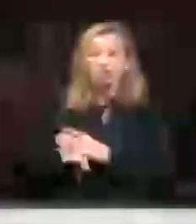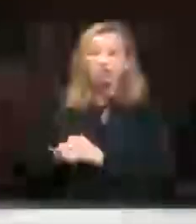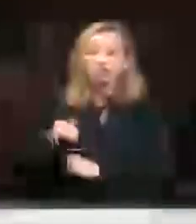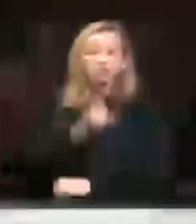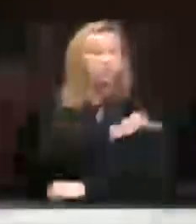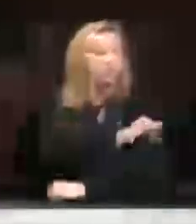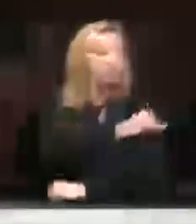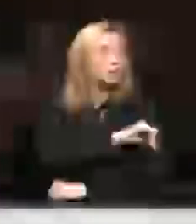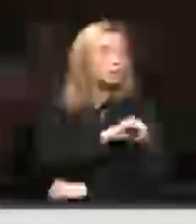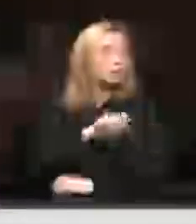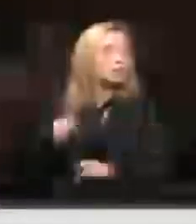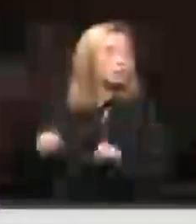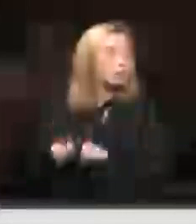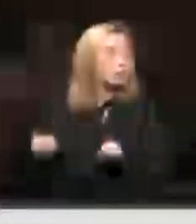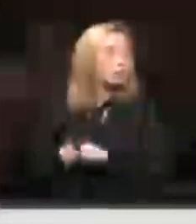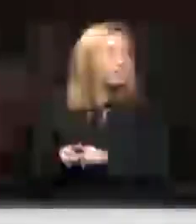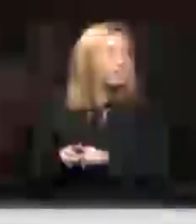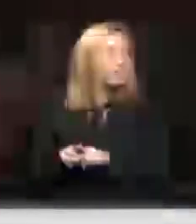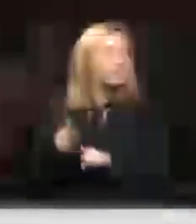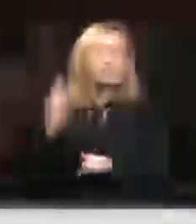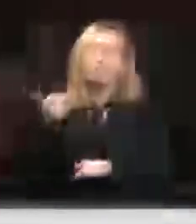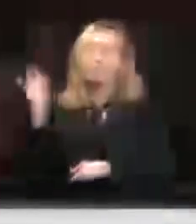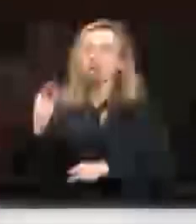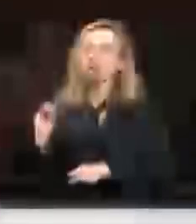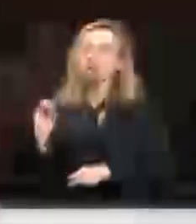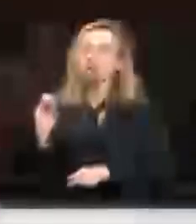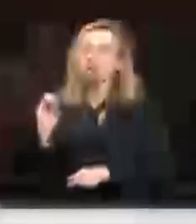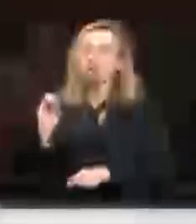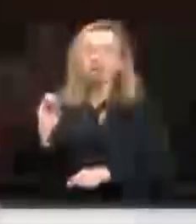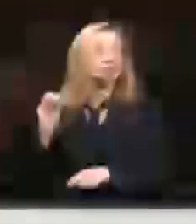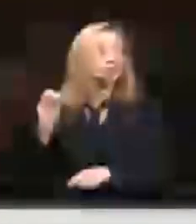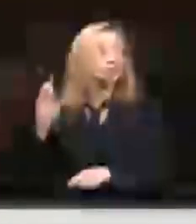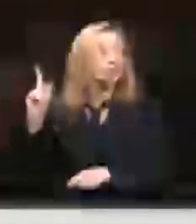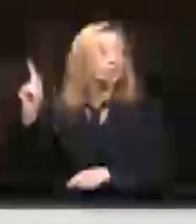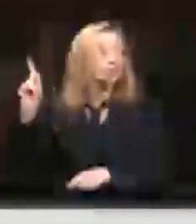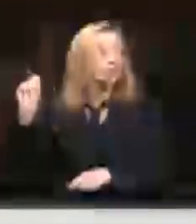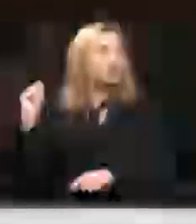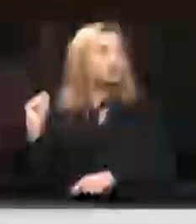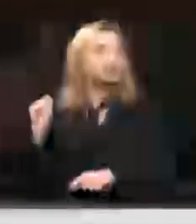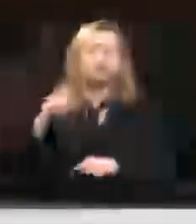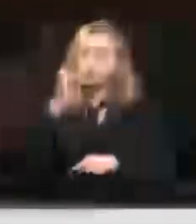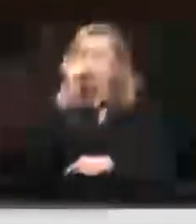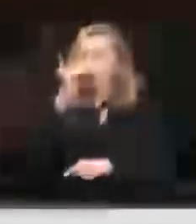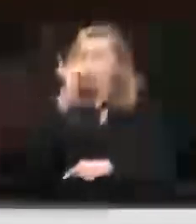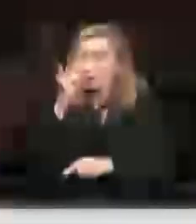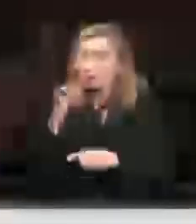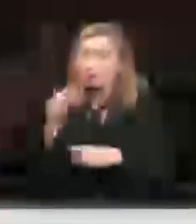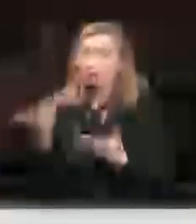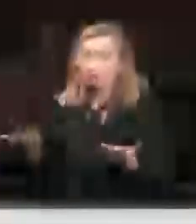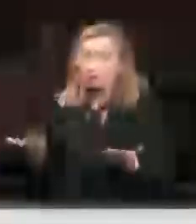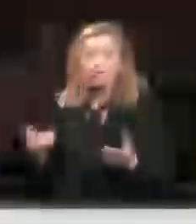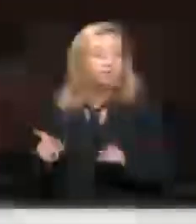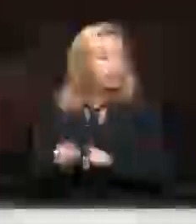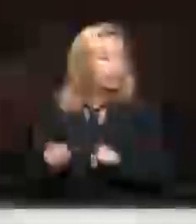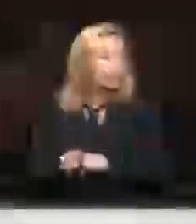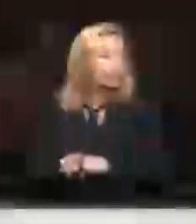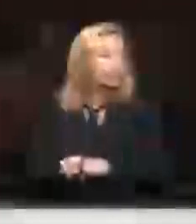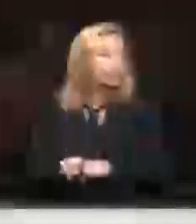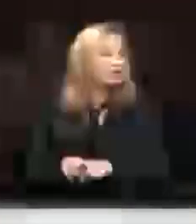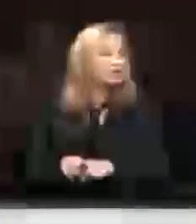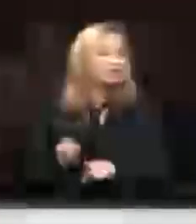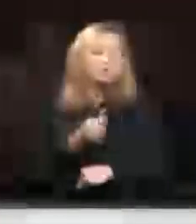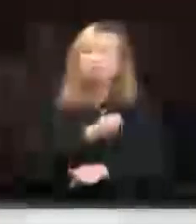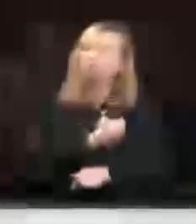na pequena Rio das Flores, mas pelo menos em Niterói, na cidade do Rio de Janeiro, nós mantivemos lá